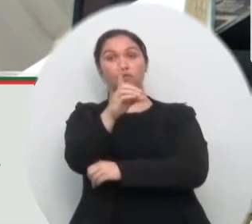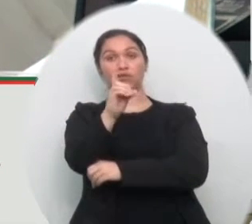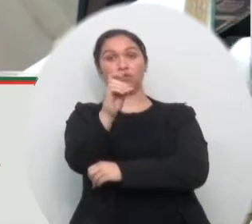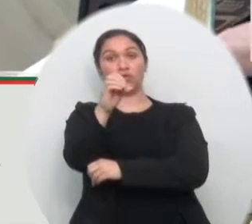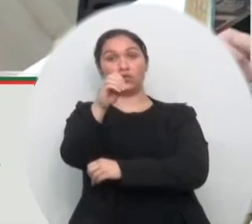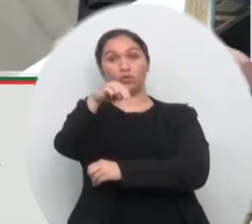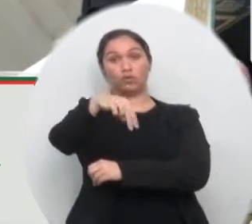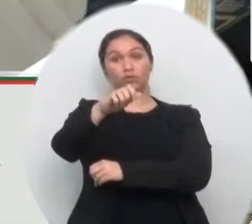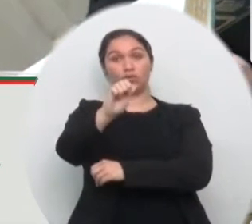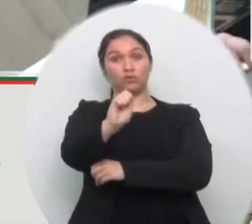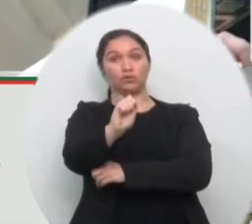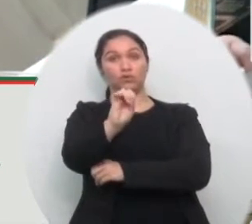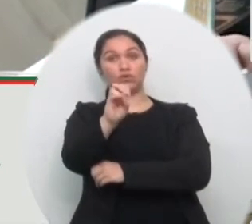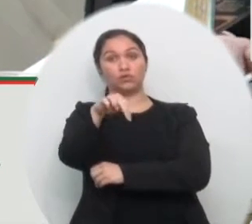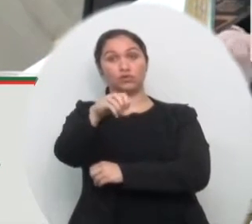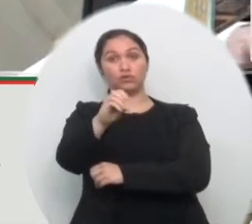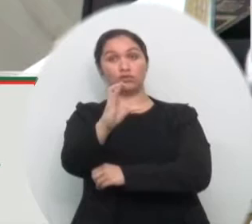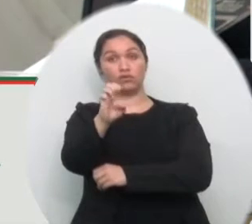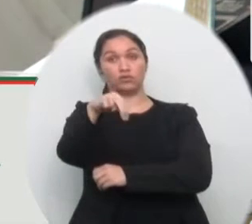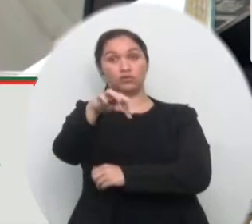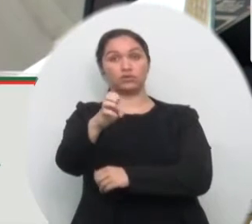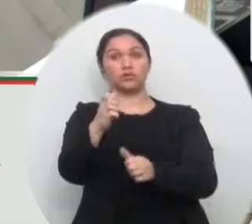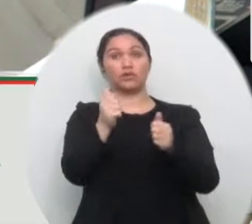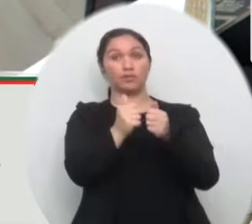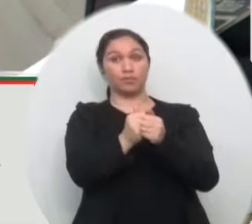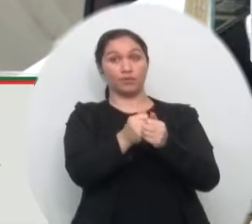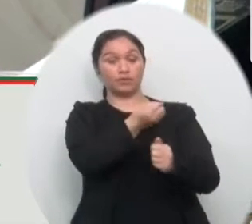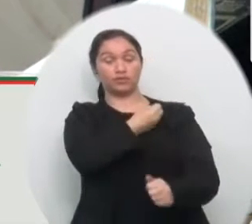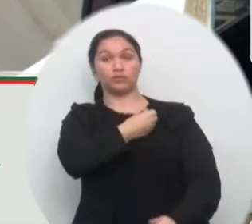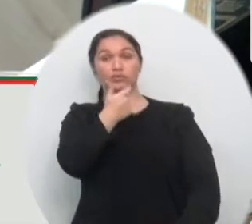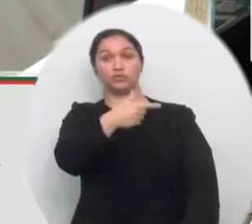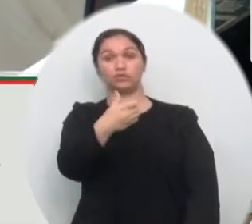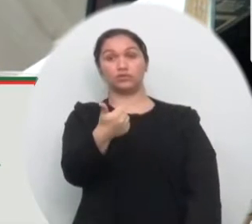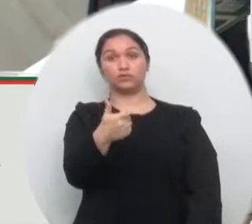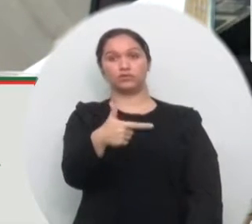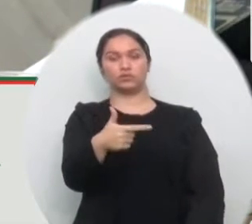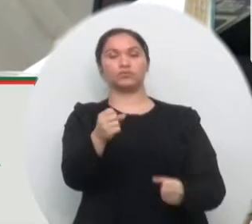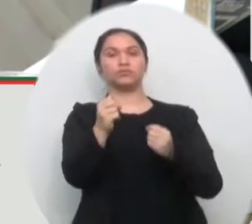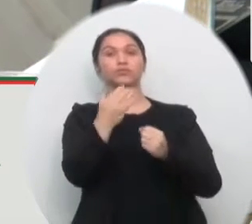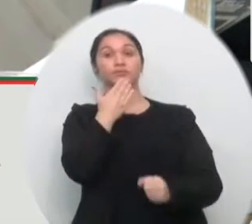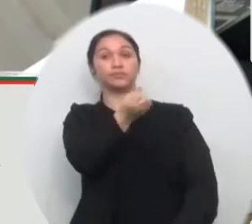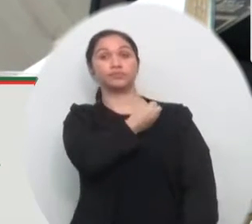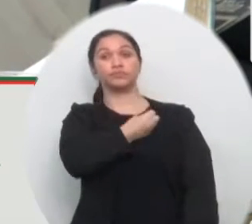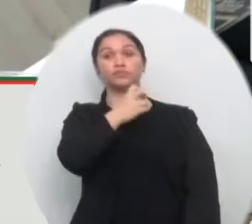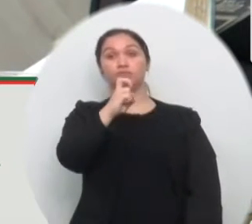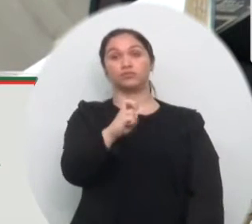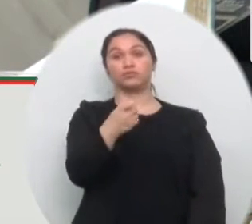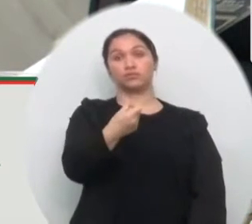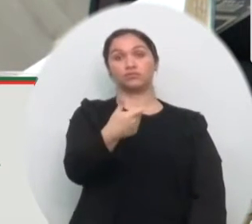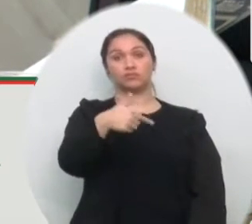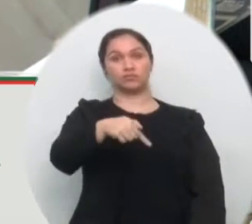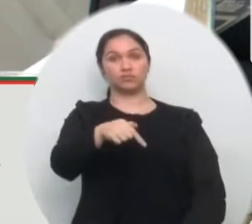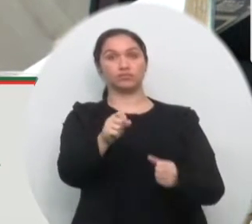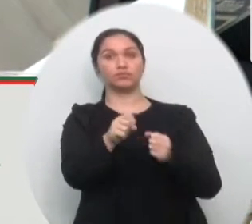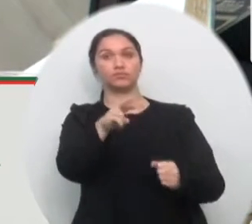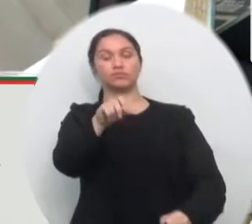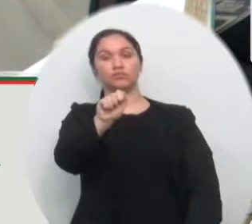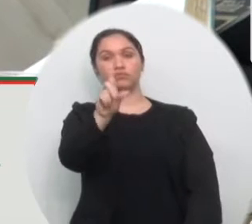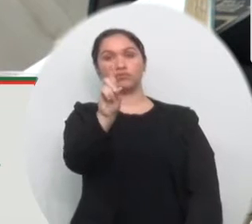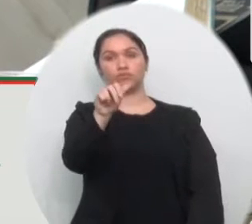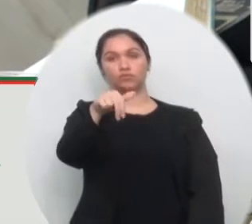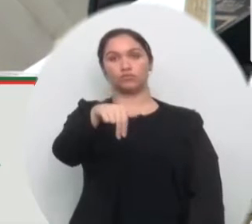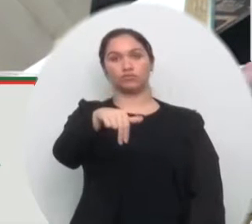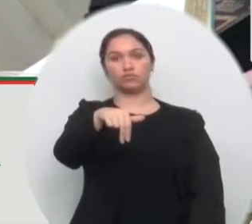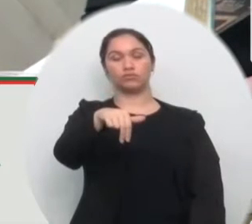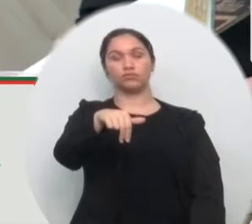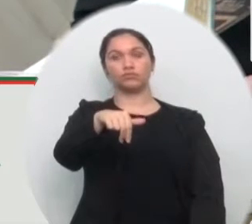Inocente Dário, de frente ao número 212, bairro Pinheirinho. Indicação número 567/18, autoria vereador Dinei Potelec,